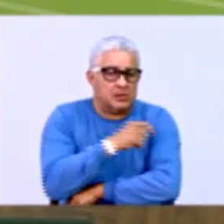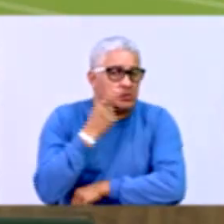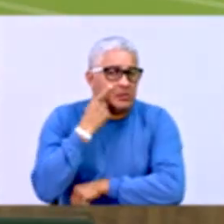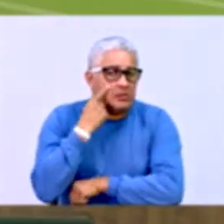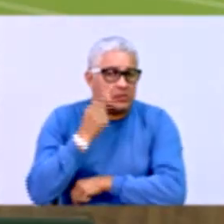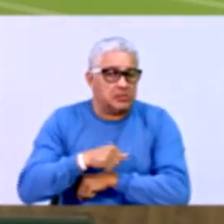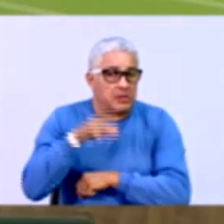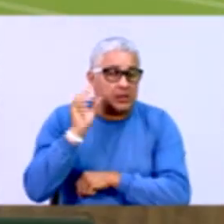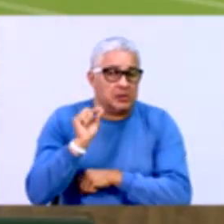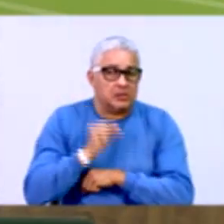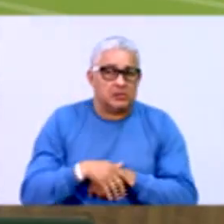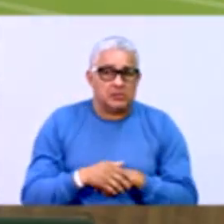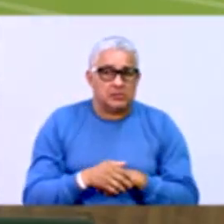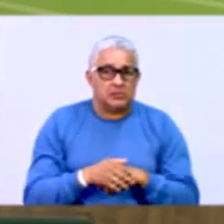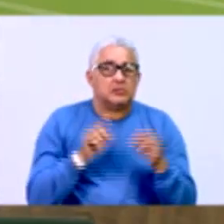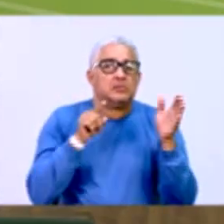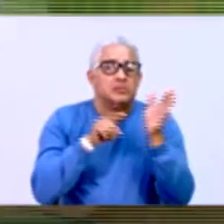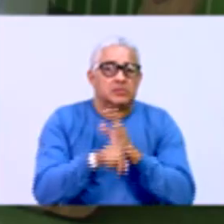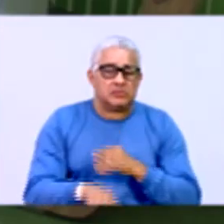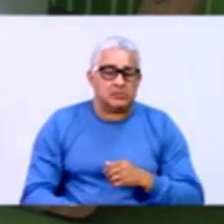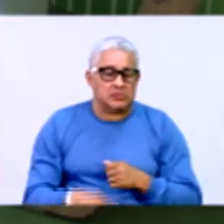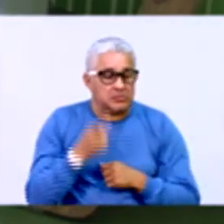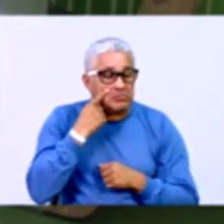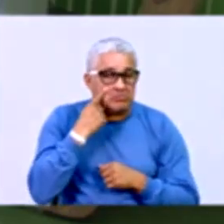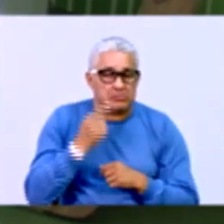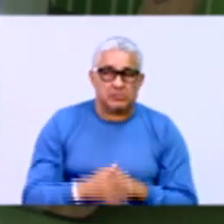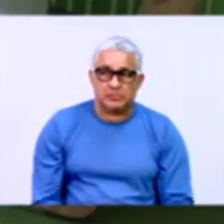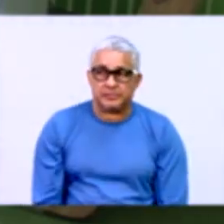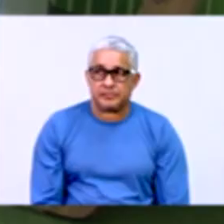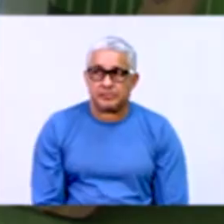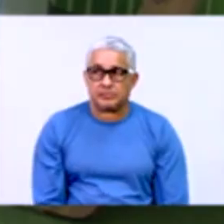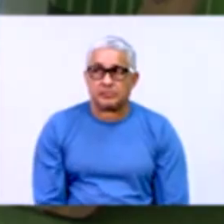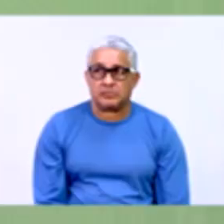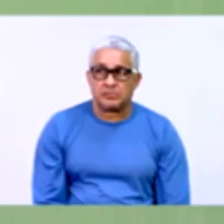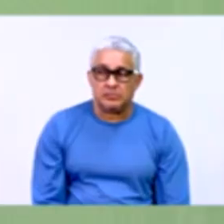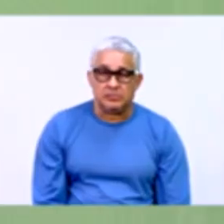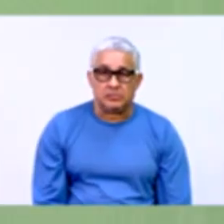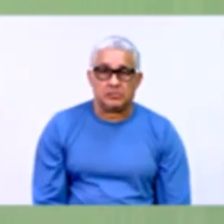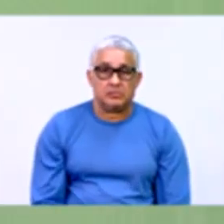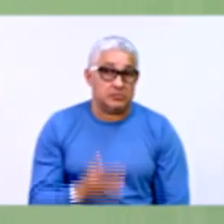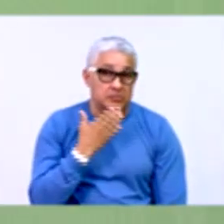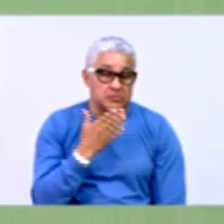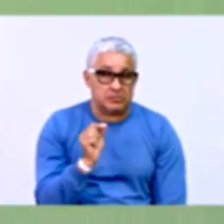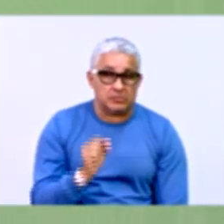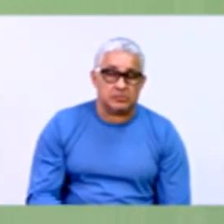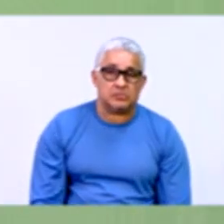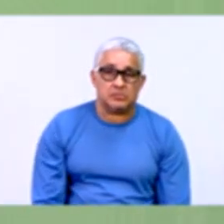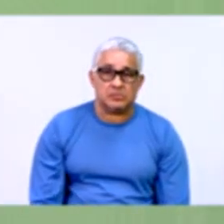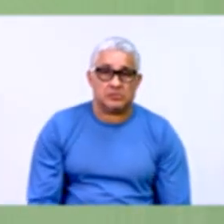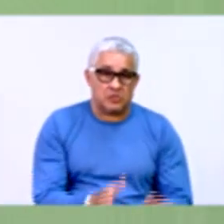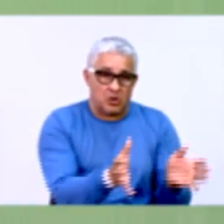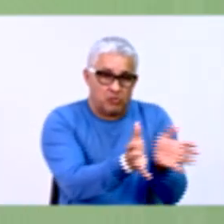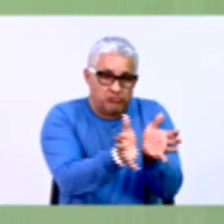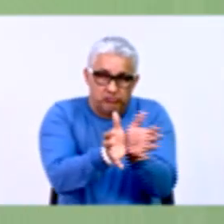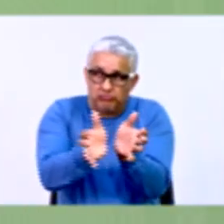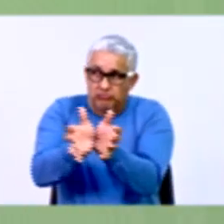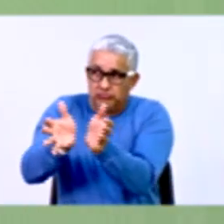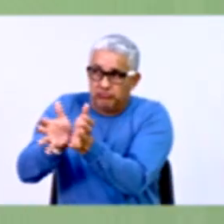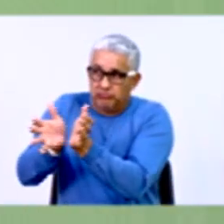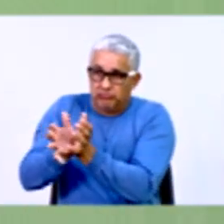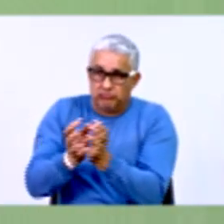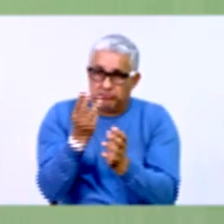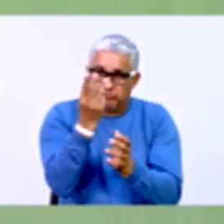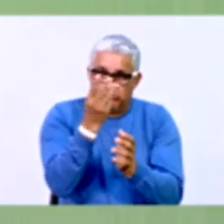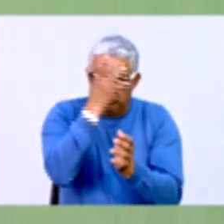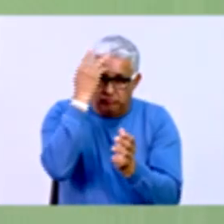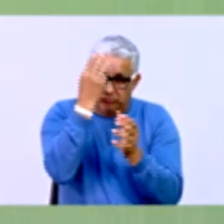mais, né, professor? Quais são as perguntas mesmo? Vamos lá. Vamos lá, vamos lá. Então, a gente pediu que se fossem formados grupos, né, de 3